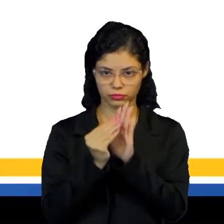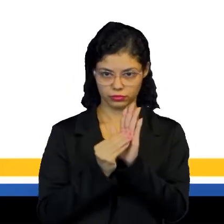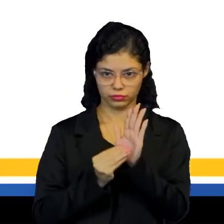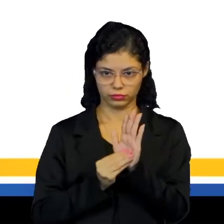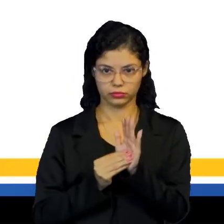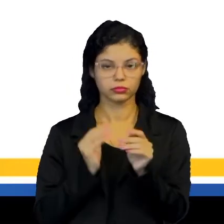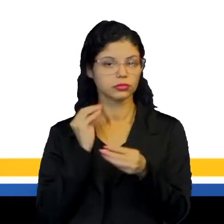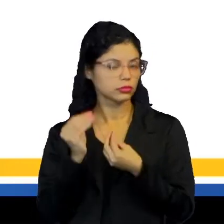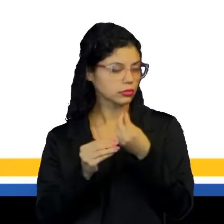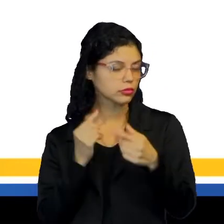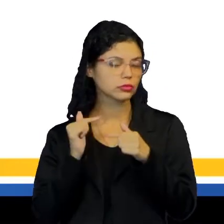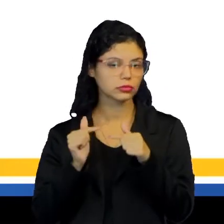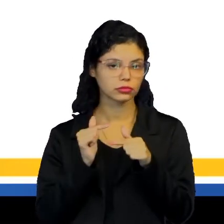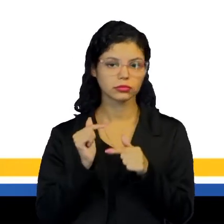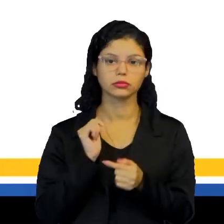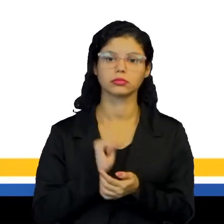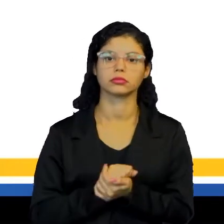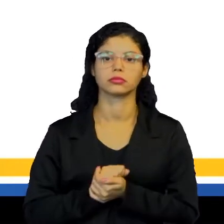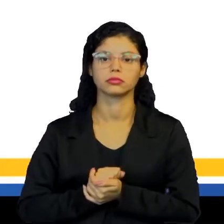como trabalhar.